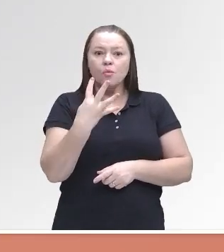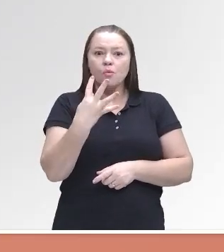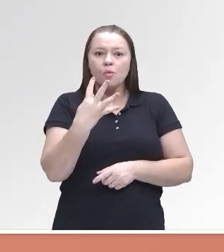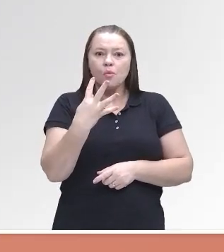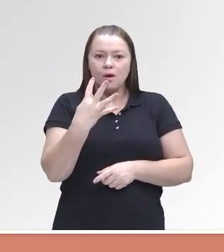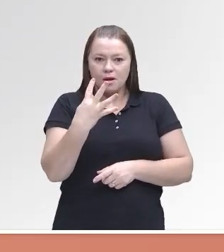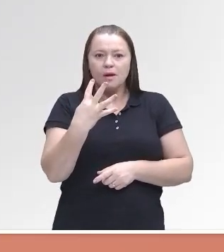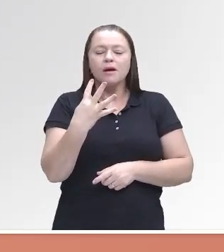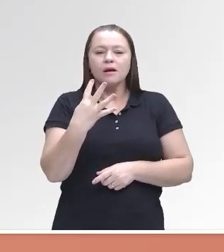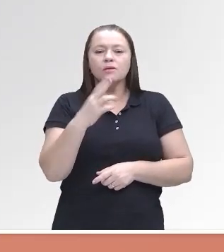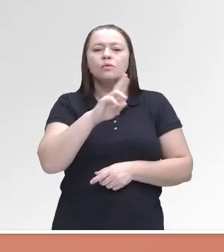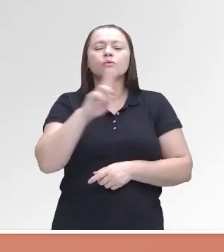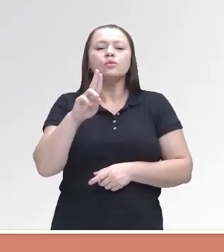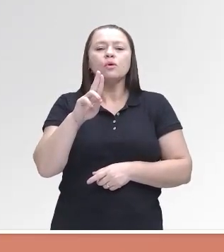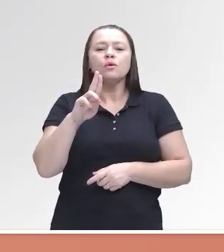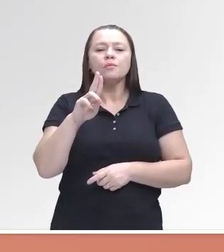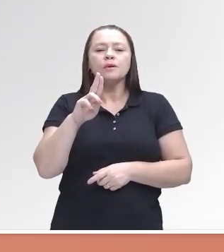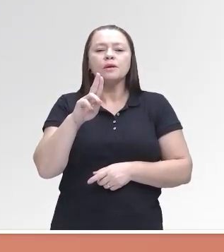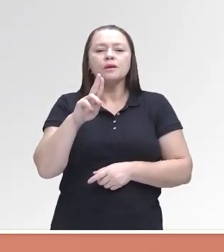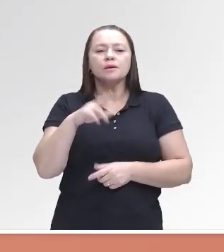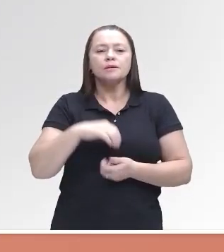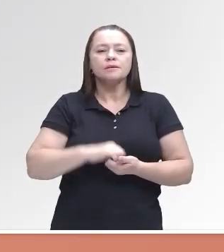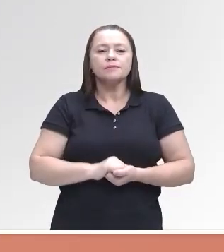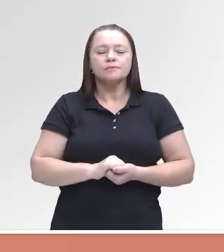que elas são chamadas de